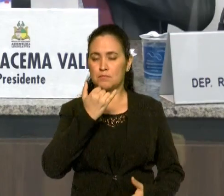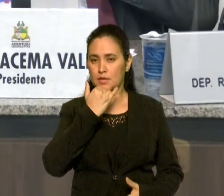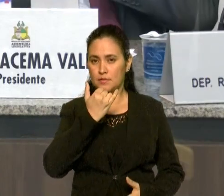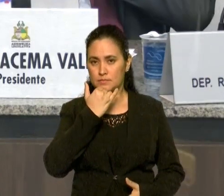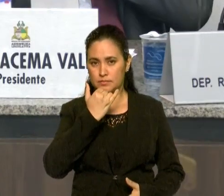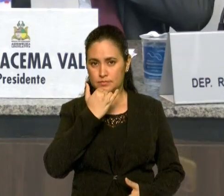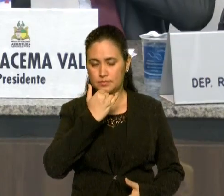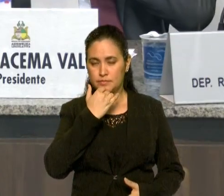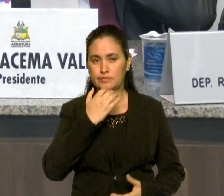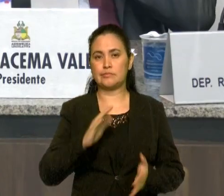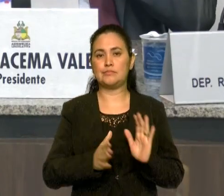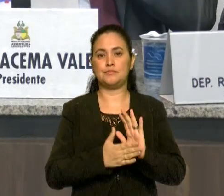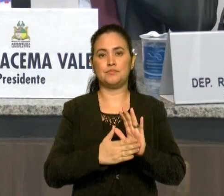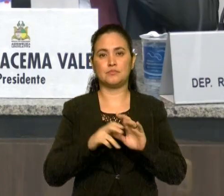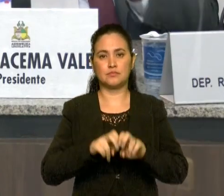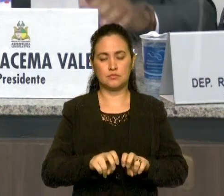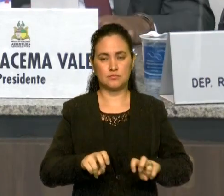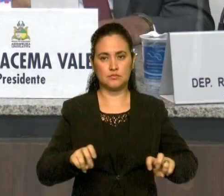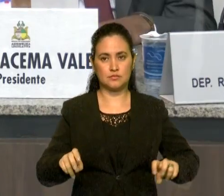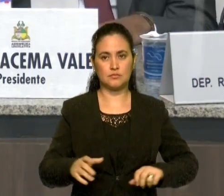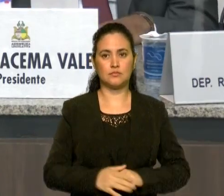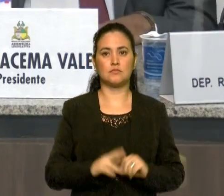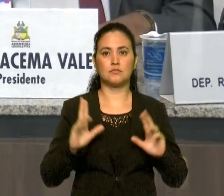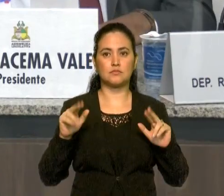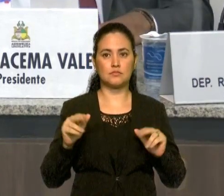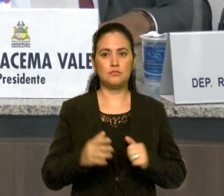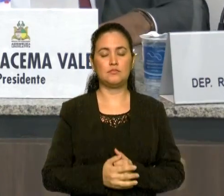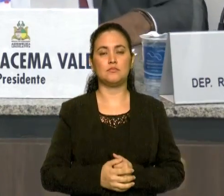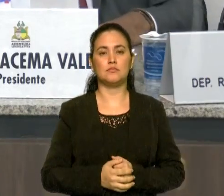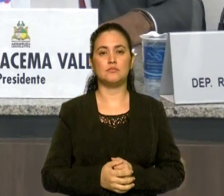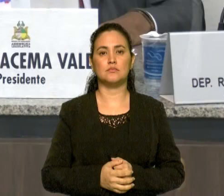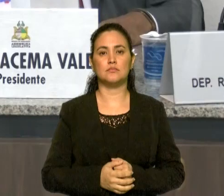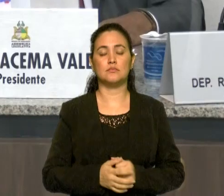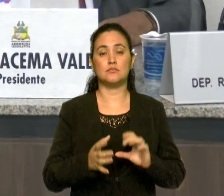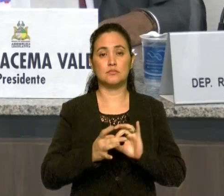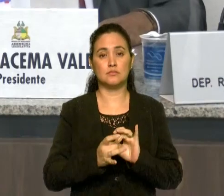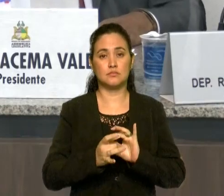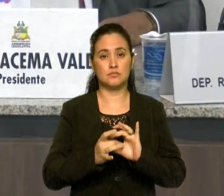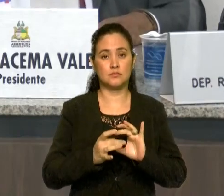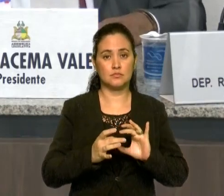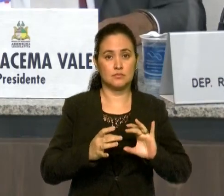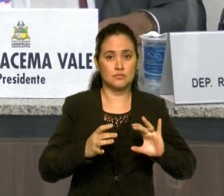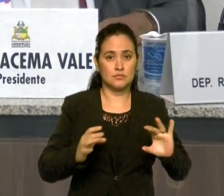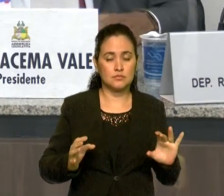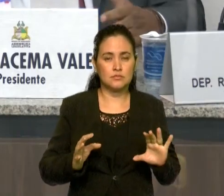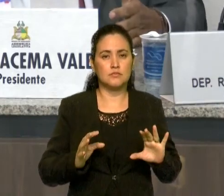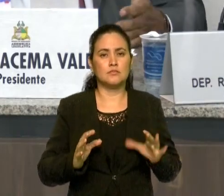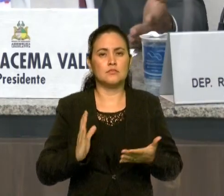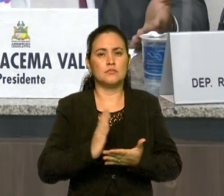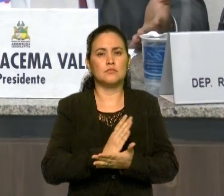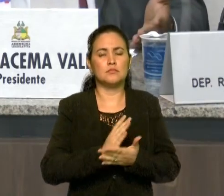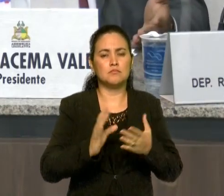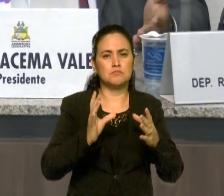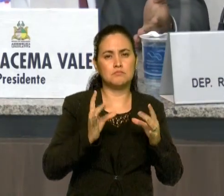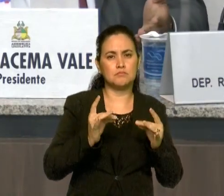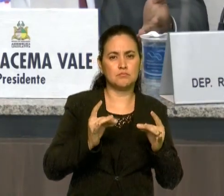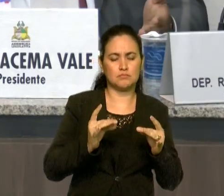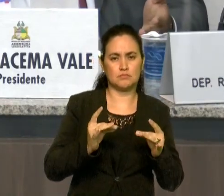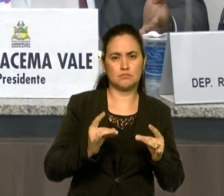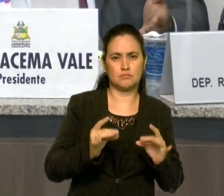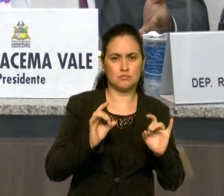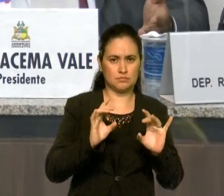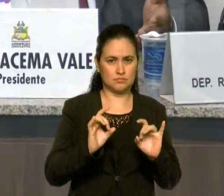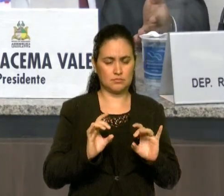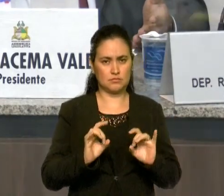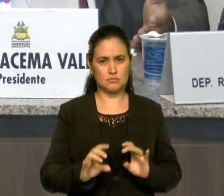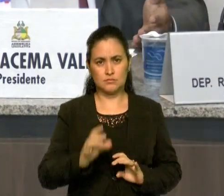que dispõe sobre a concessão de vantagem pessoal a servidores do quadro de pessoal permanente da